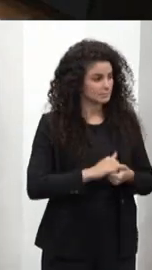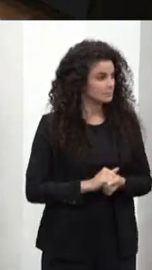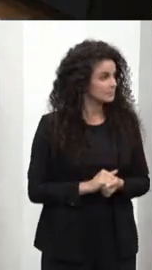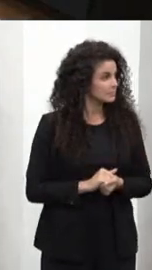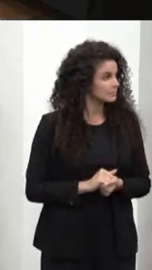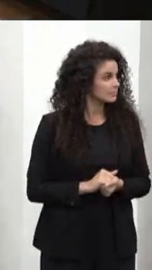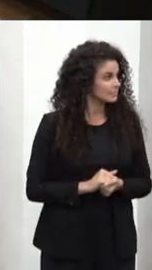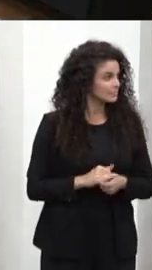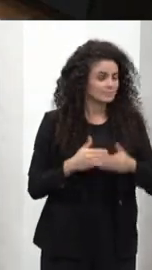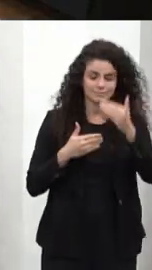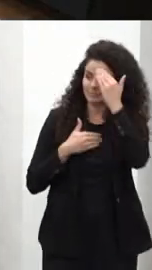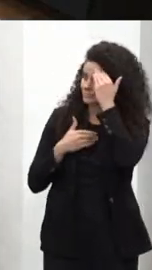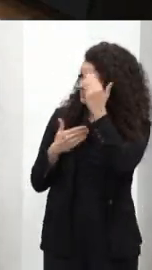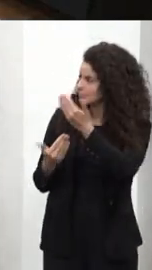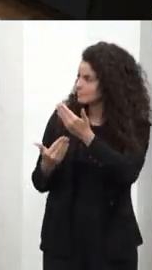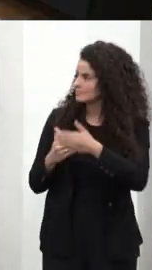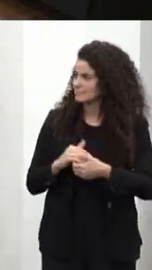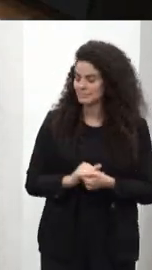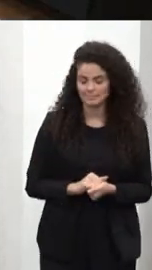Muito obrigado